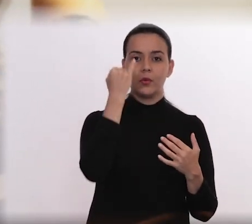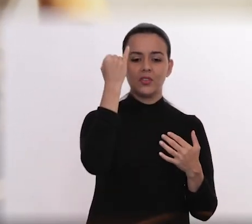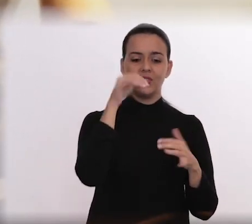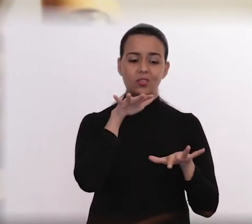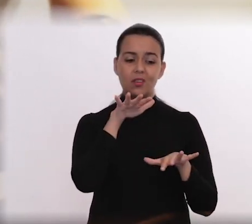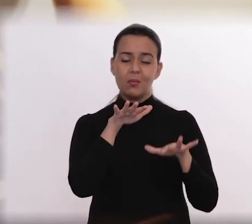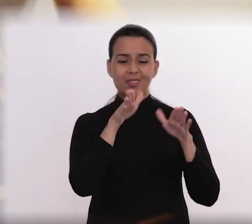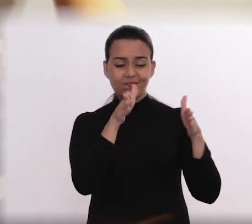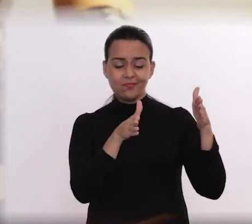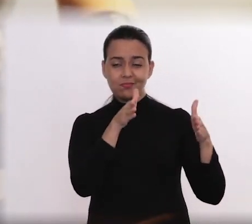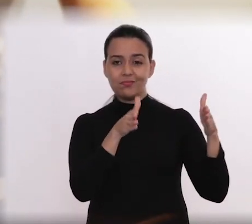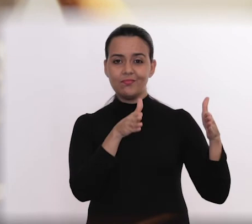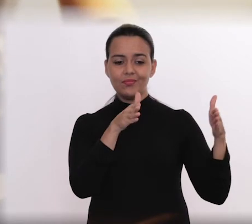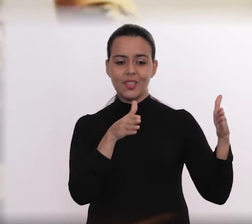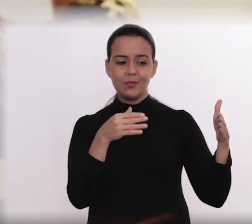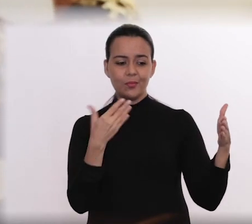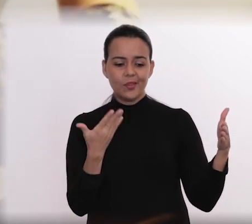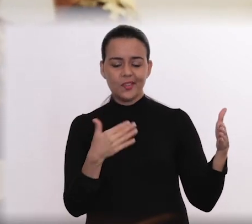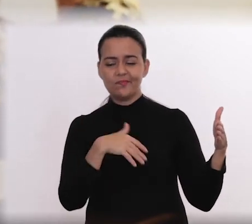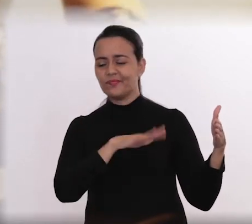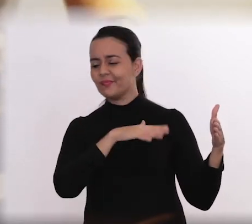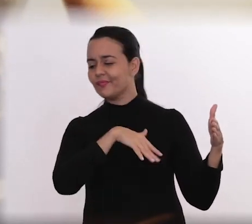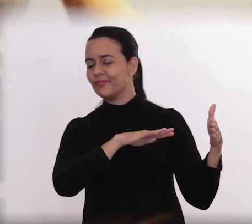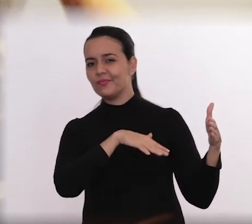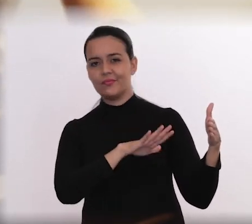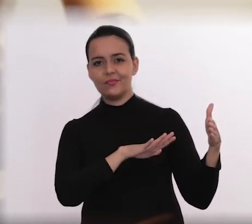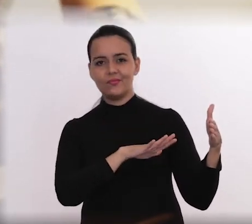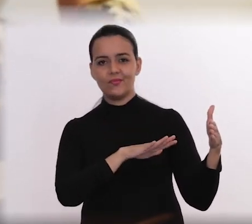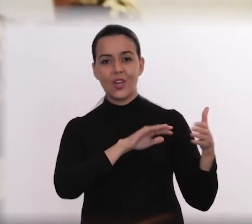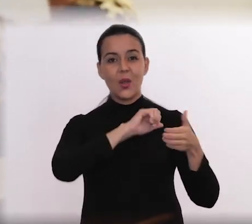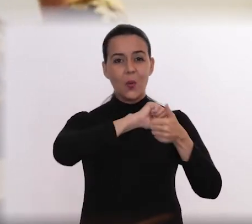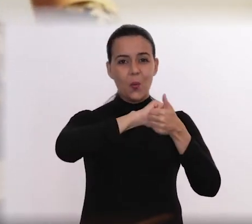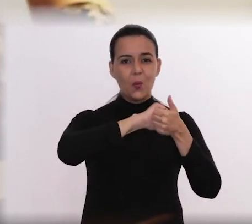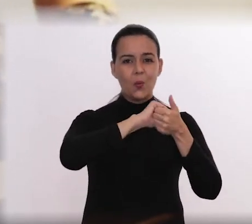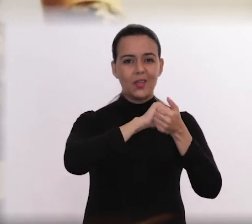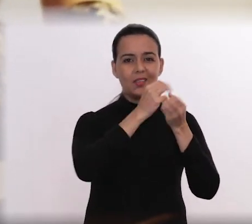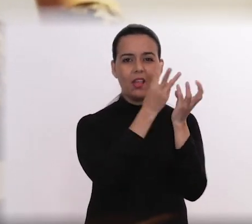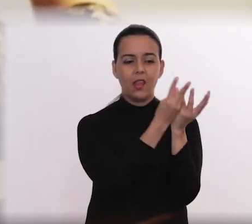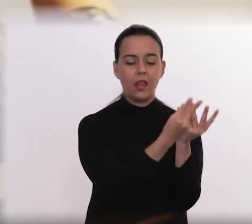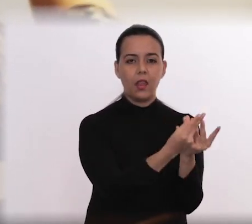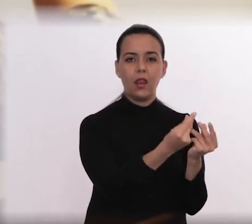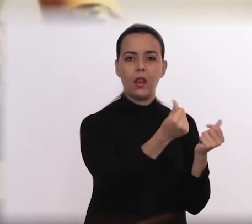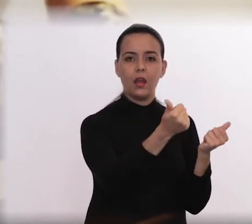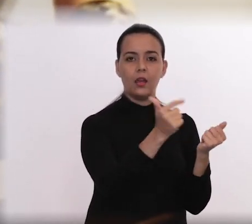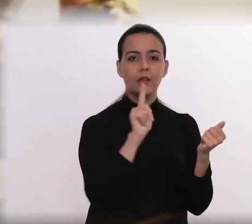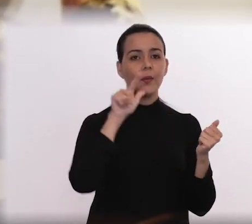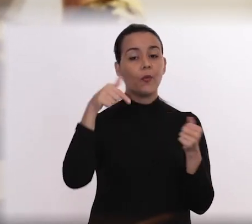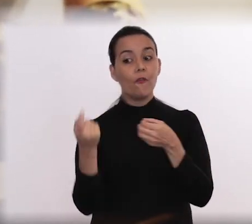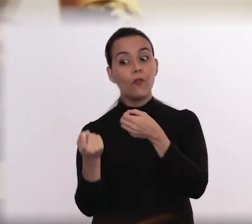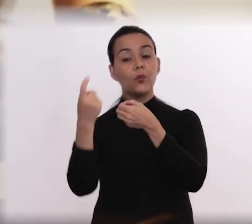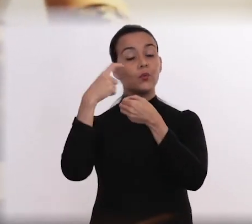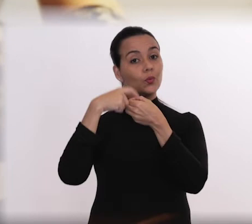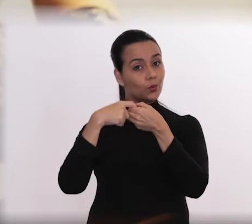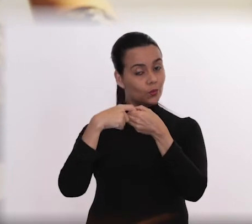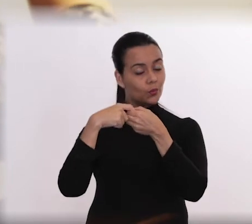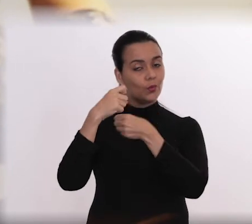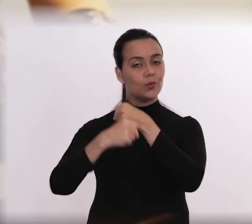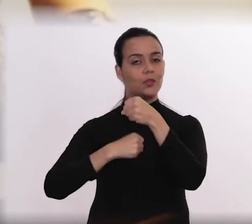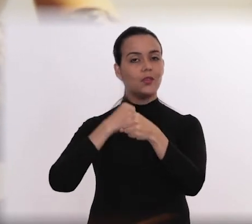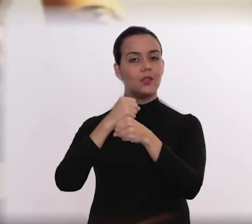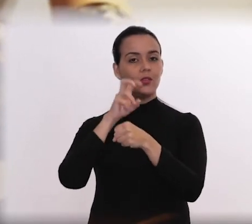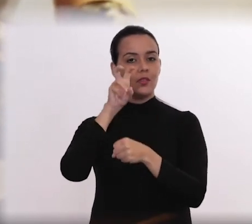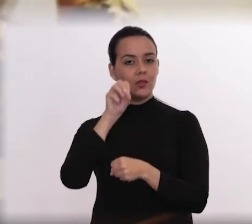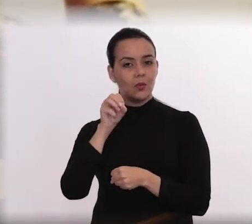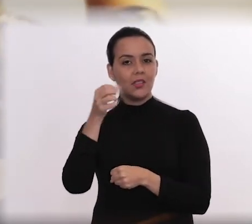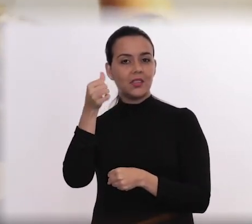pouco desqualificado, não é? E, no entanto, a partir do final dos anos 50, a partir dos anos 60 e, sobretudo, até o início